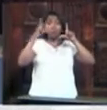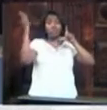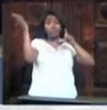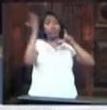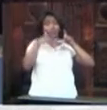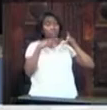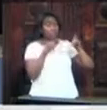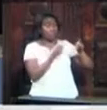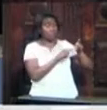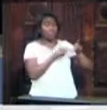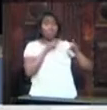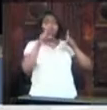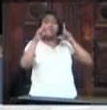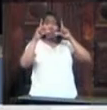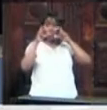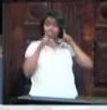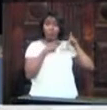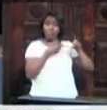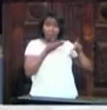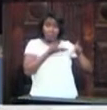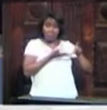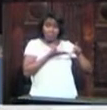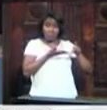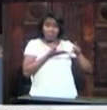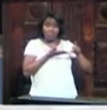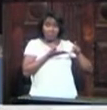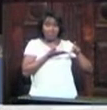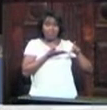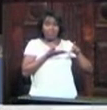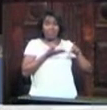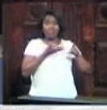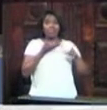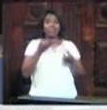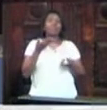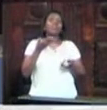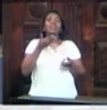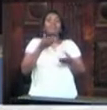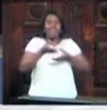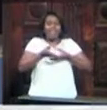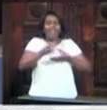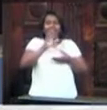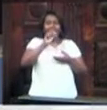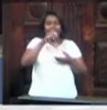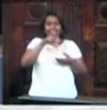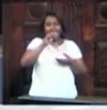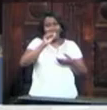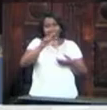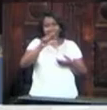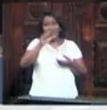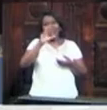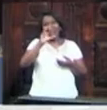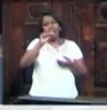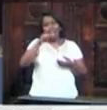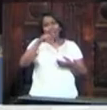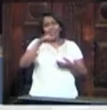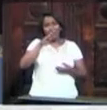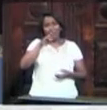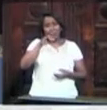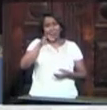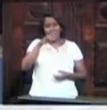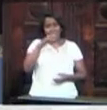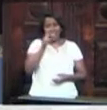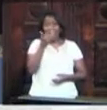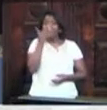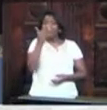fotografias, canal de Cambuinhas em frente ao DPO da Polícia